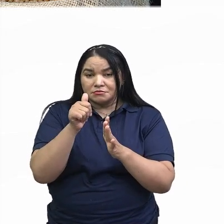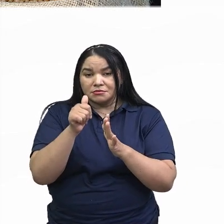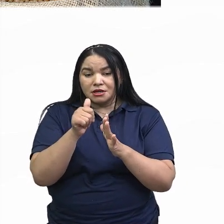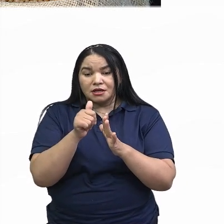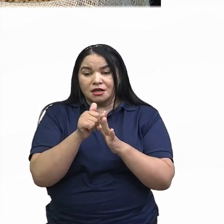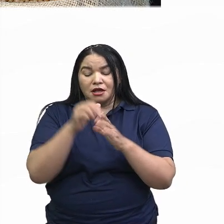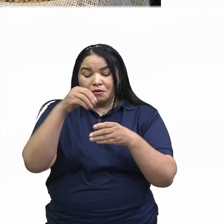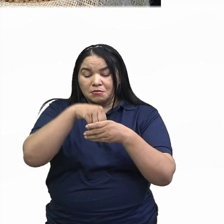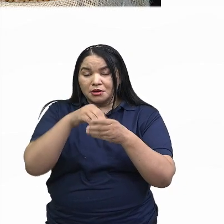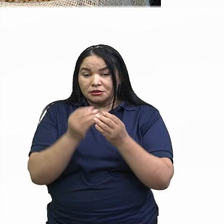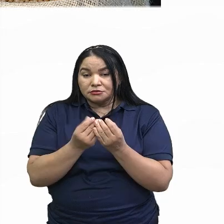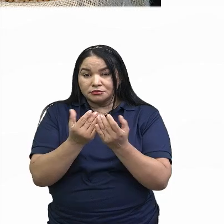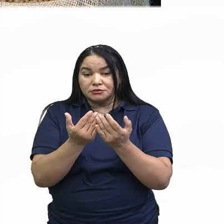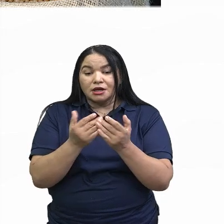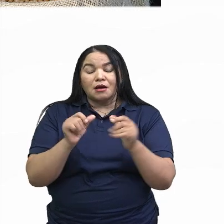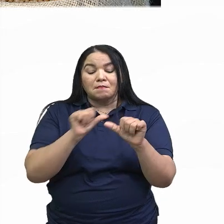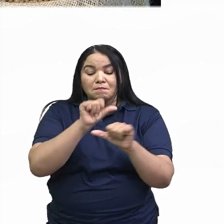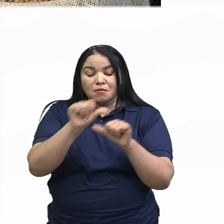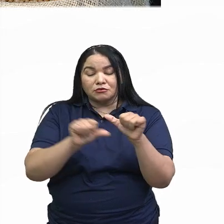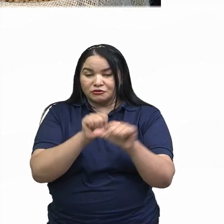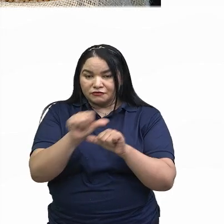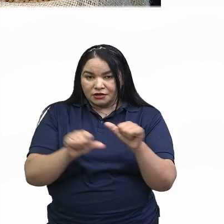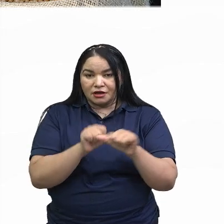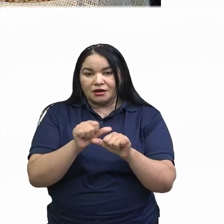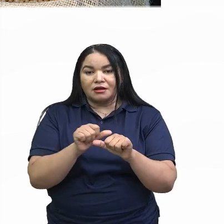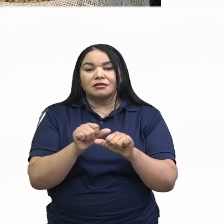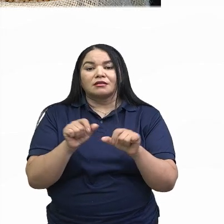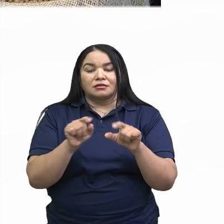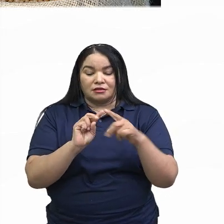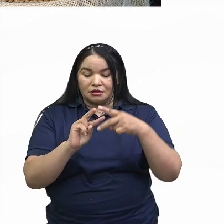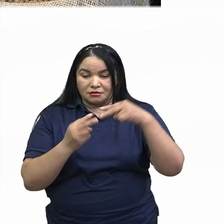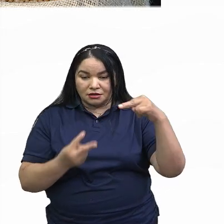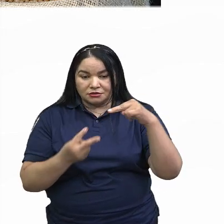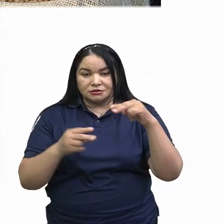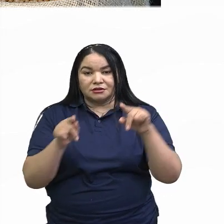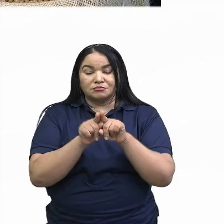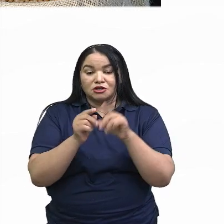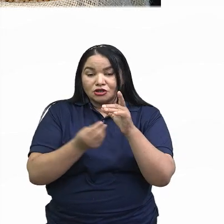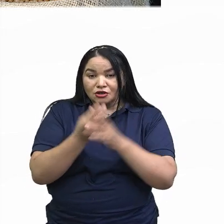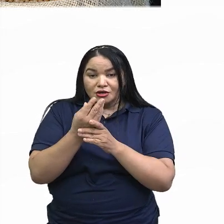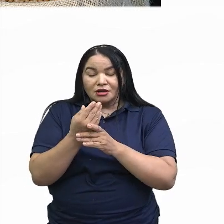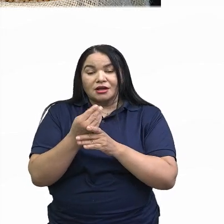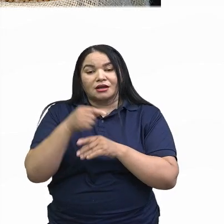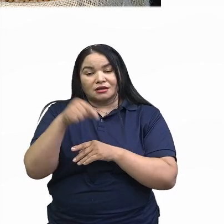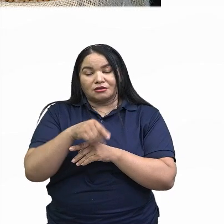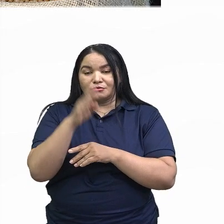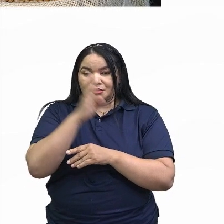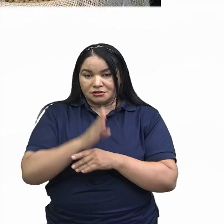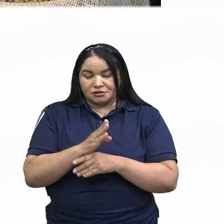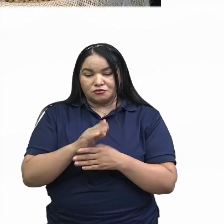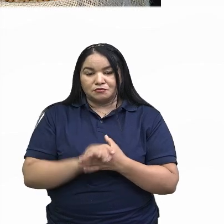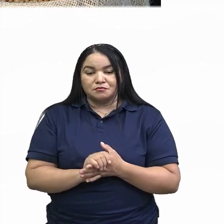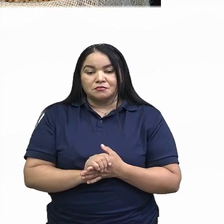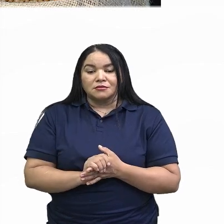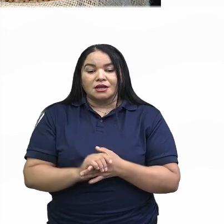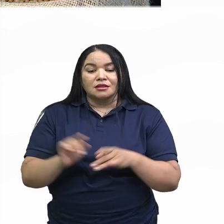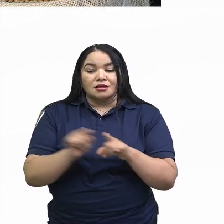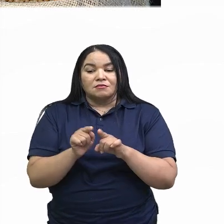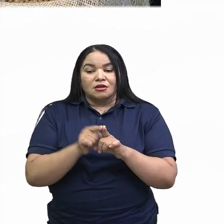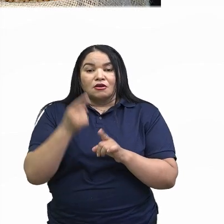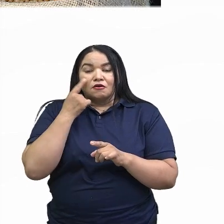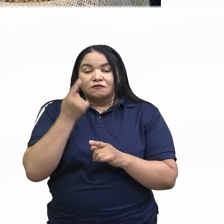planta geneticamente modificada, gerada inteiramente no Brasil, né? Então a gente observa